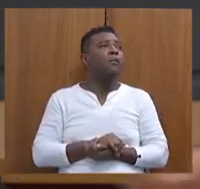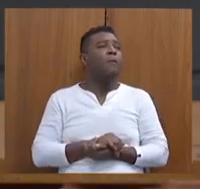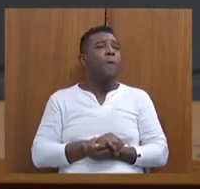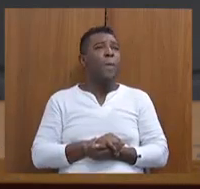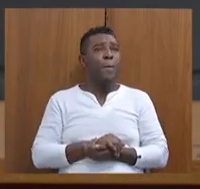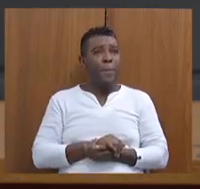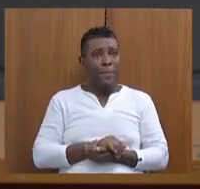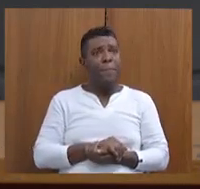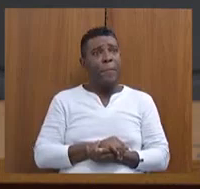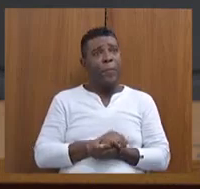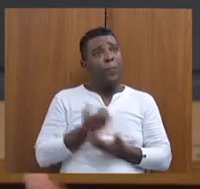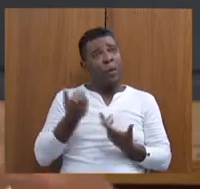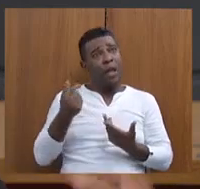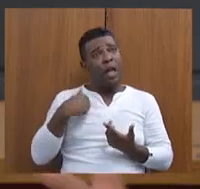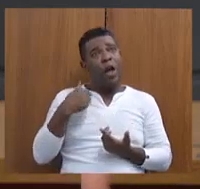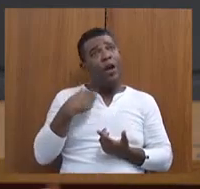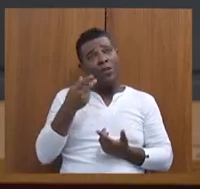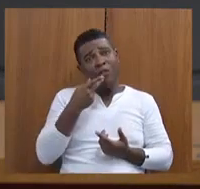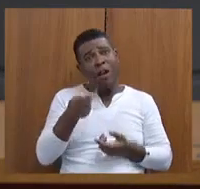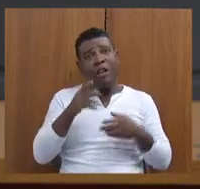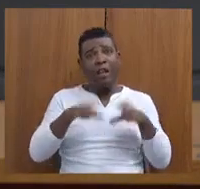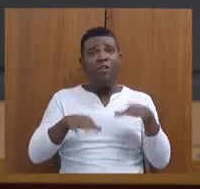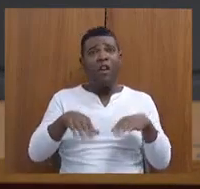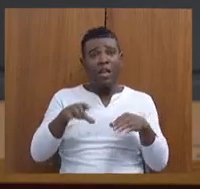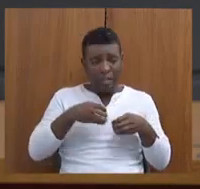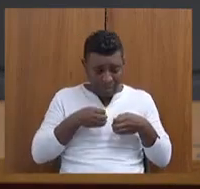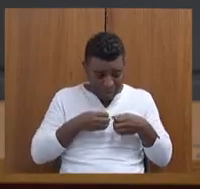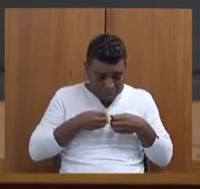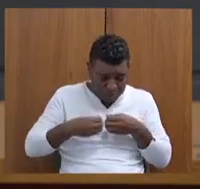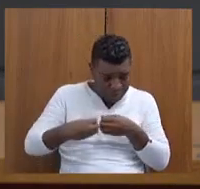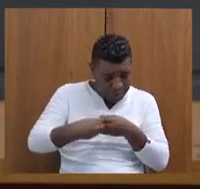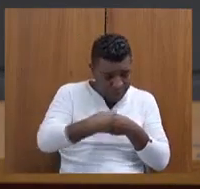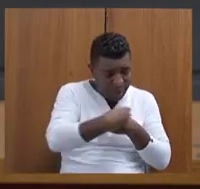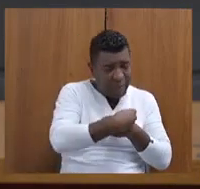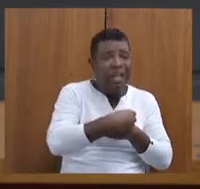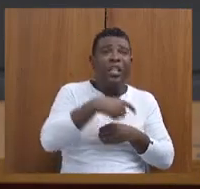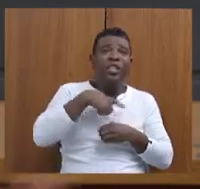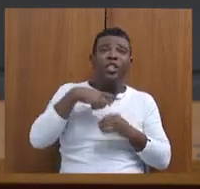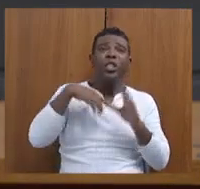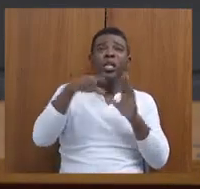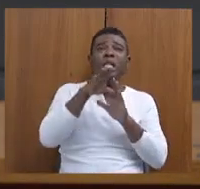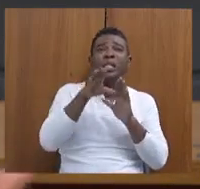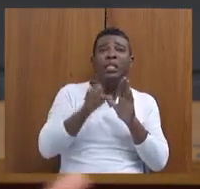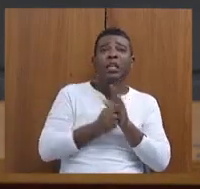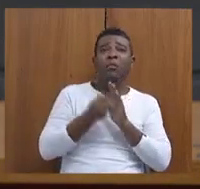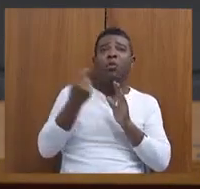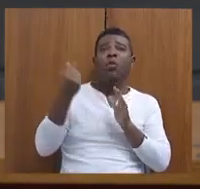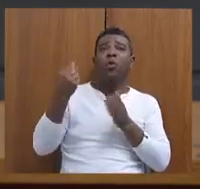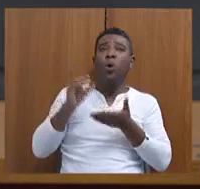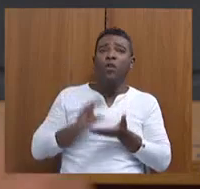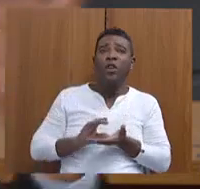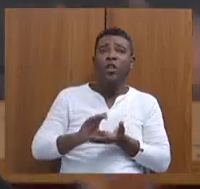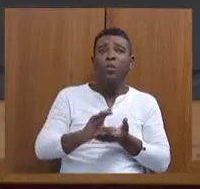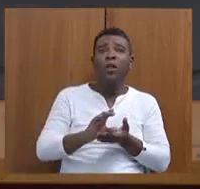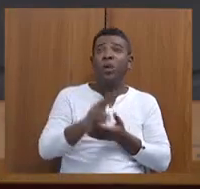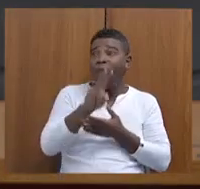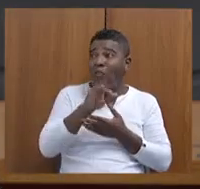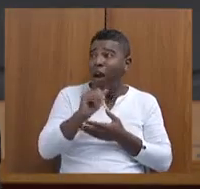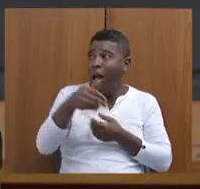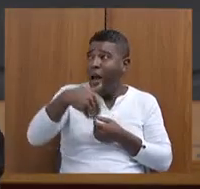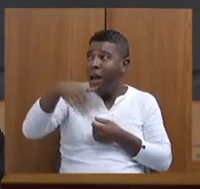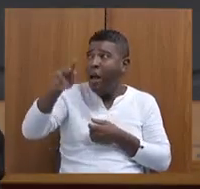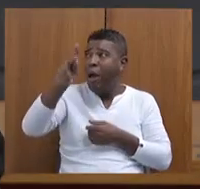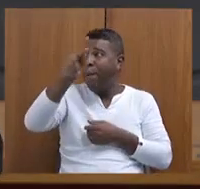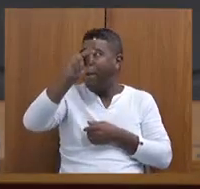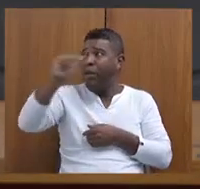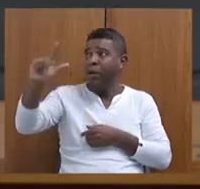talvez na região metropolitana um dos maiores símbolos de investimento que seria a Heineken que queria para Pedro Leopoldo e acabou indo